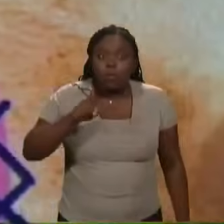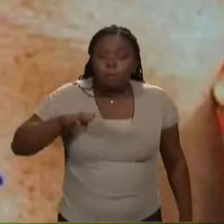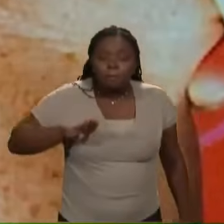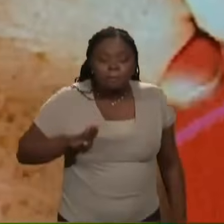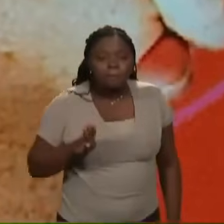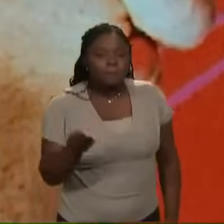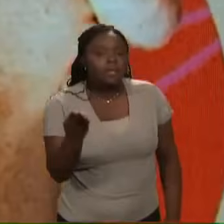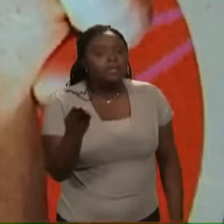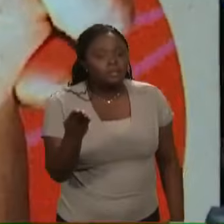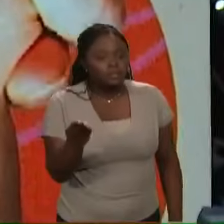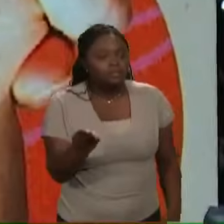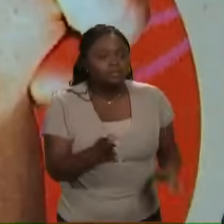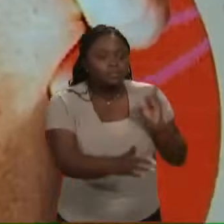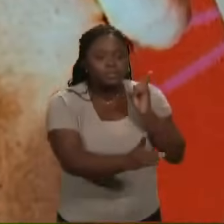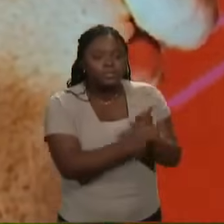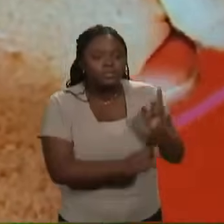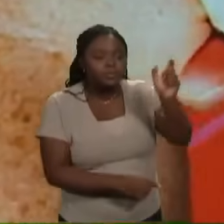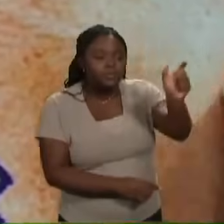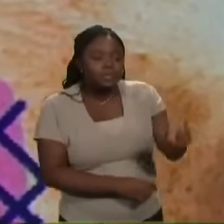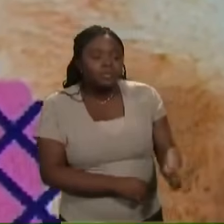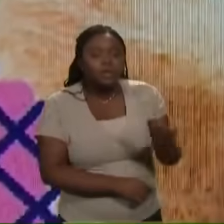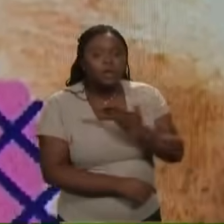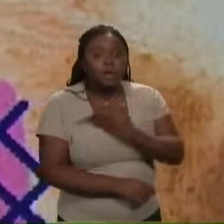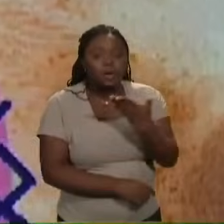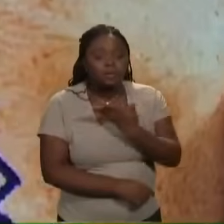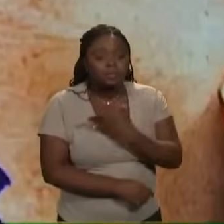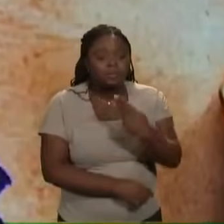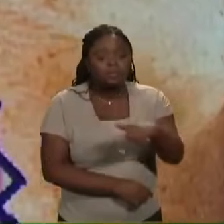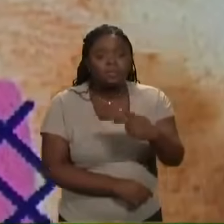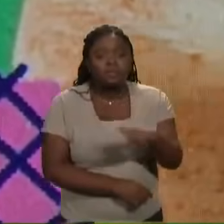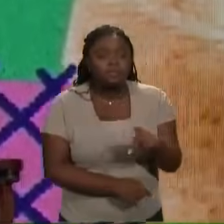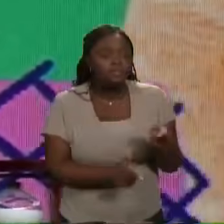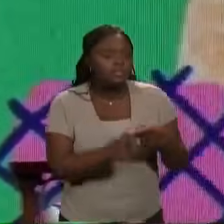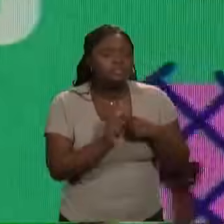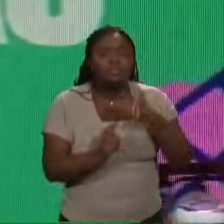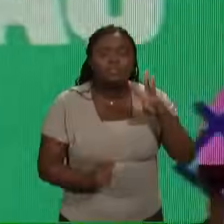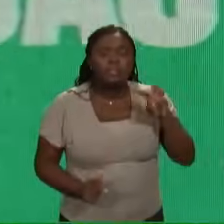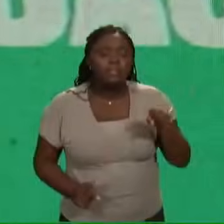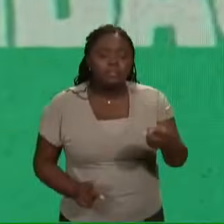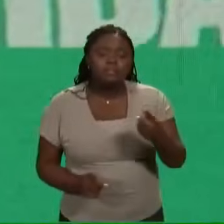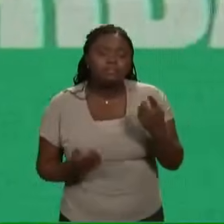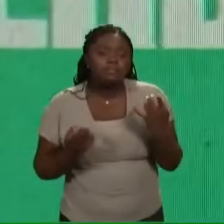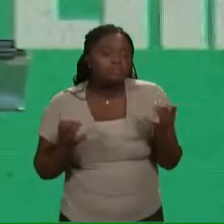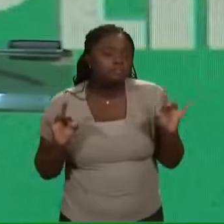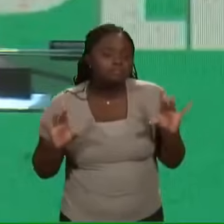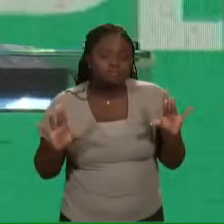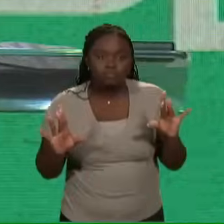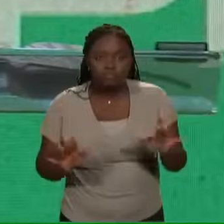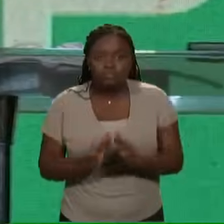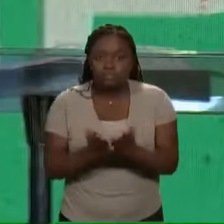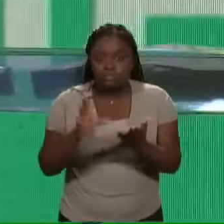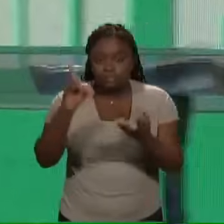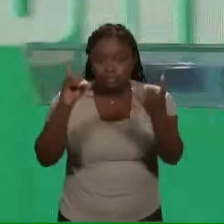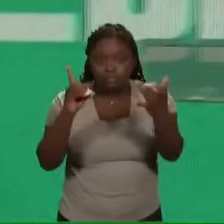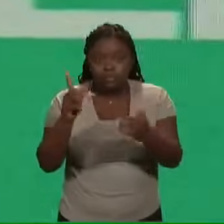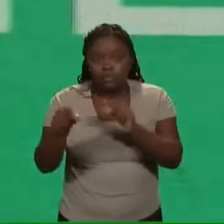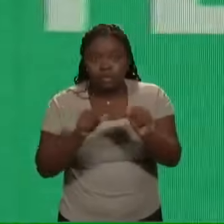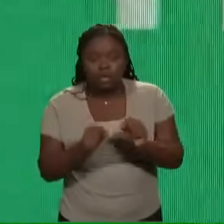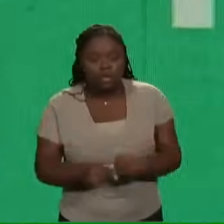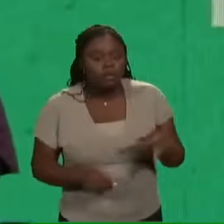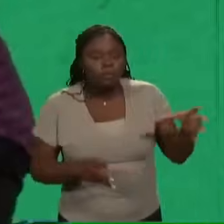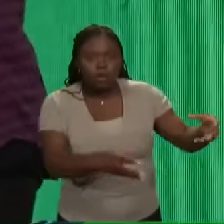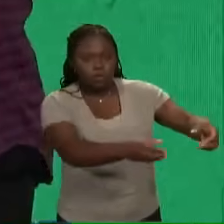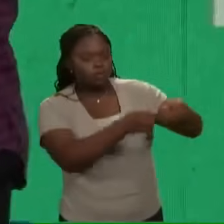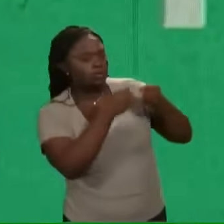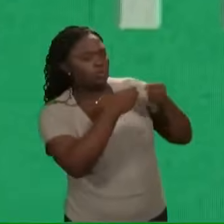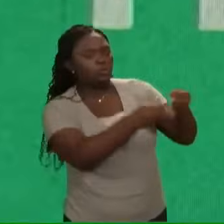1,3 bilhão. Encontrou um amigo dele que devia a ele 3 contos. Que a Bíblia diz que ele fez? Começou a sufocar